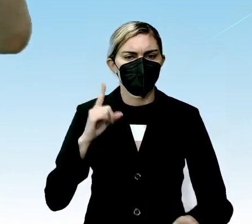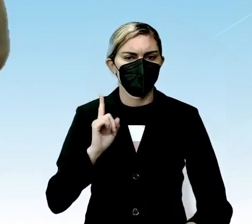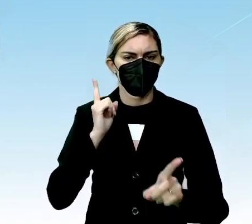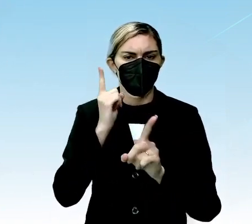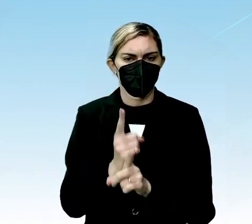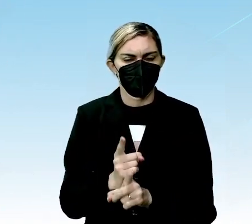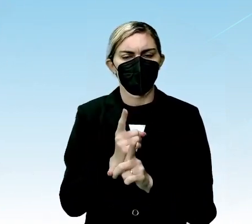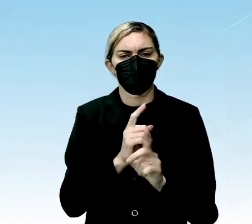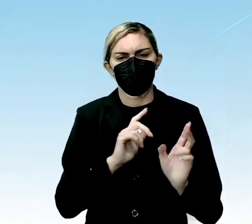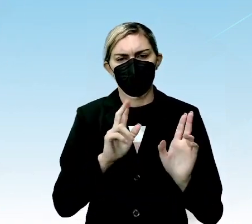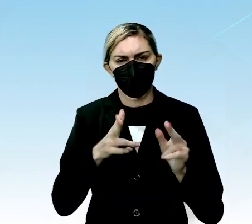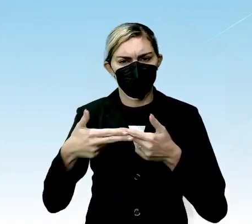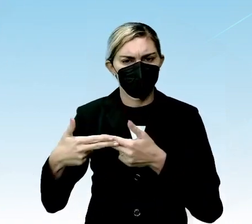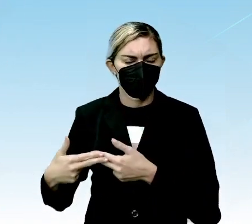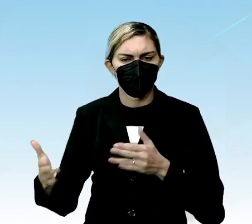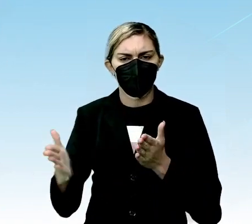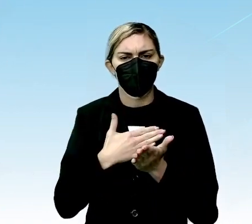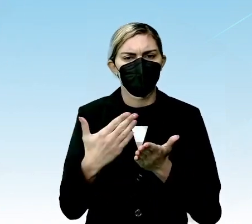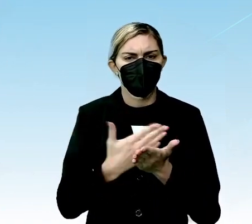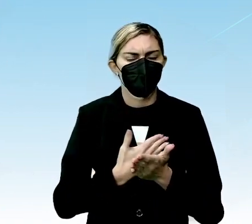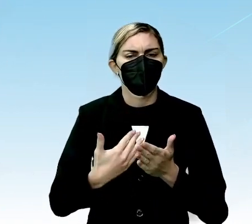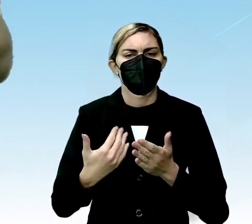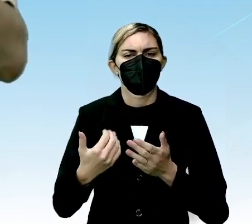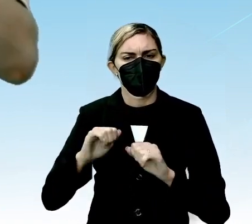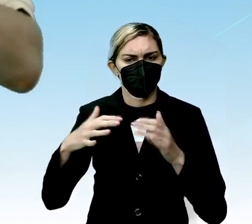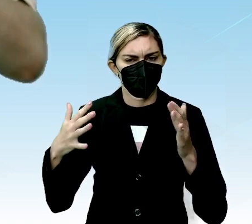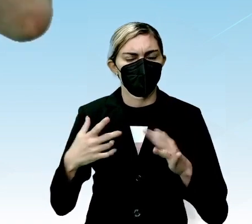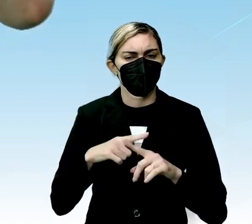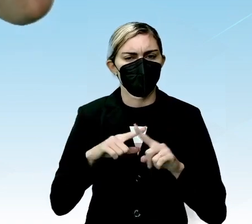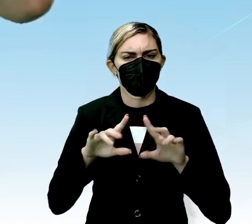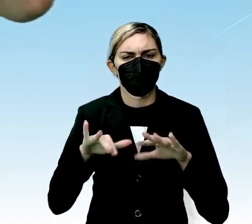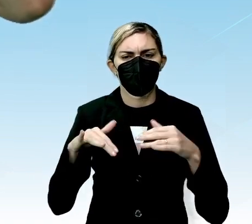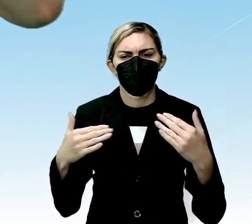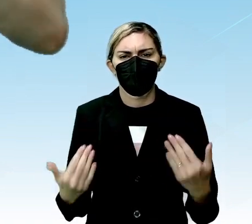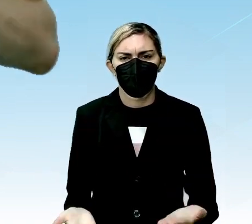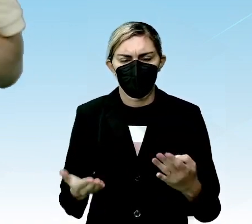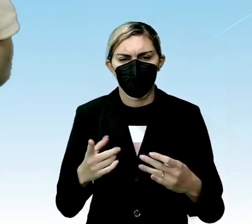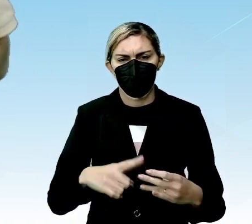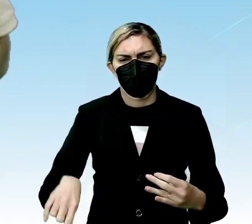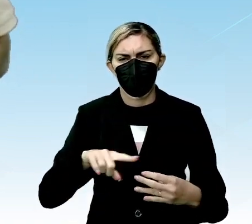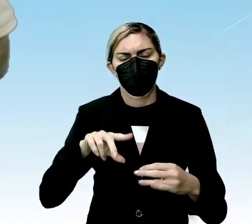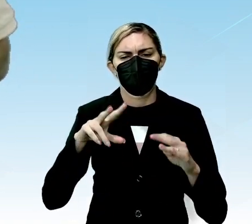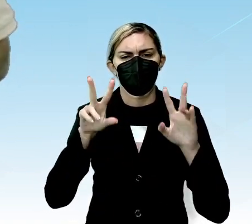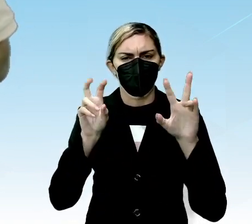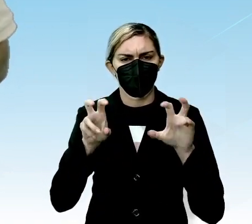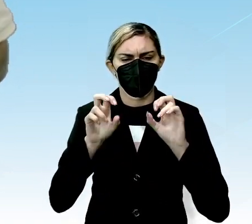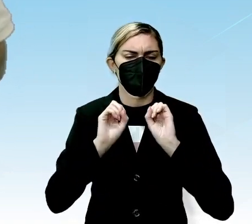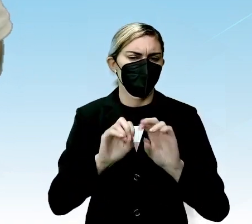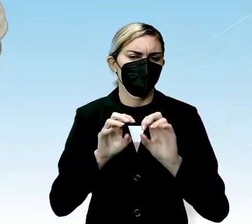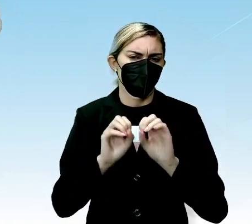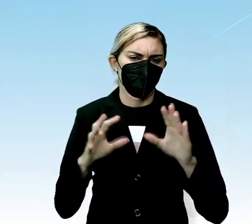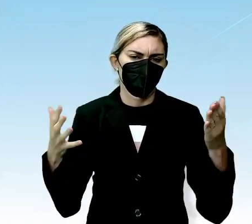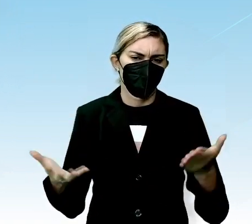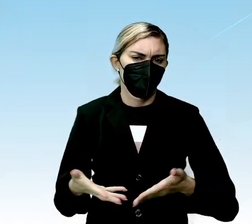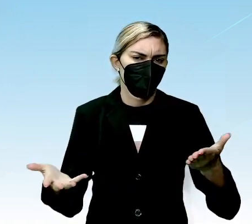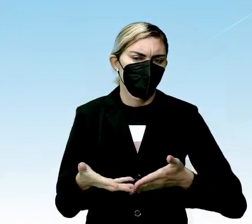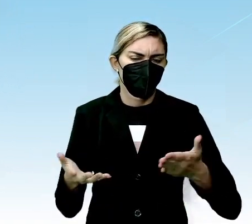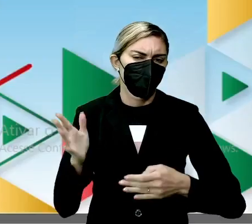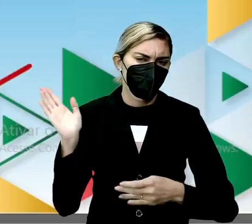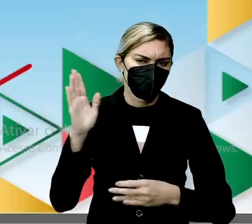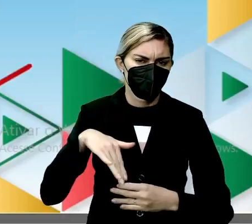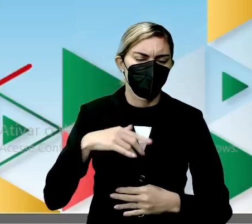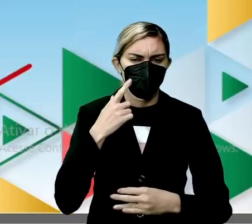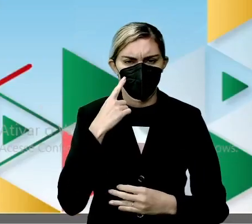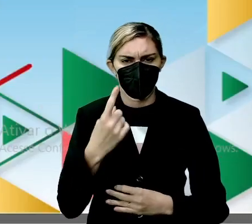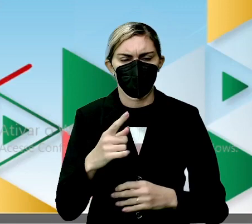da nossa série sobre os livros sagrados. Mas qual será o tema da aula de hoje? Vamos